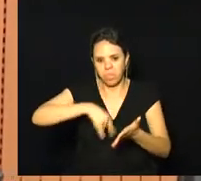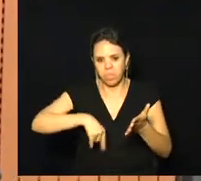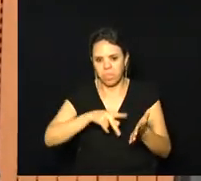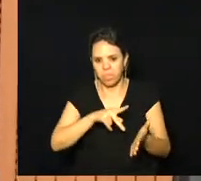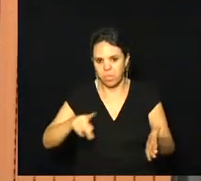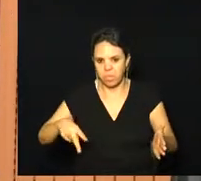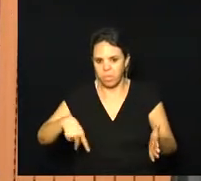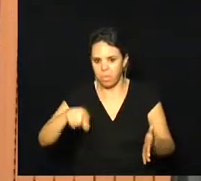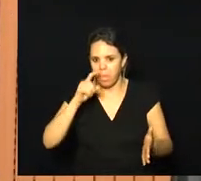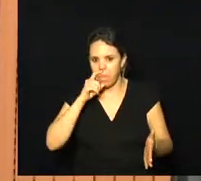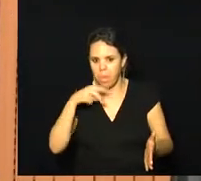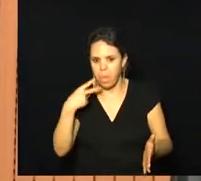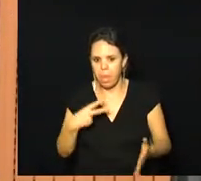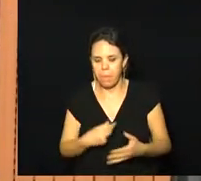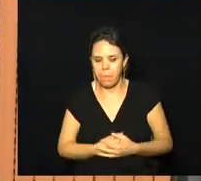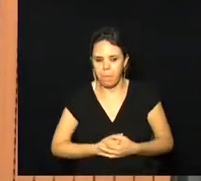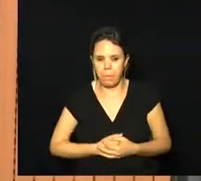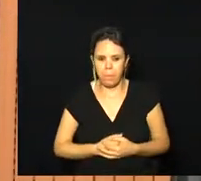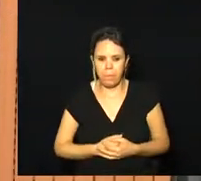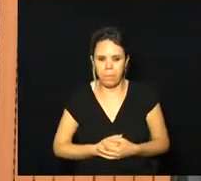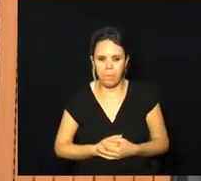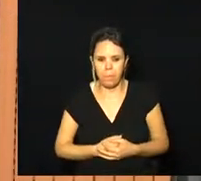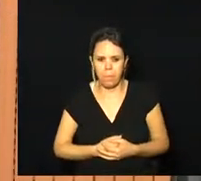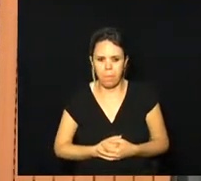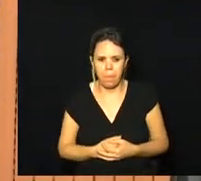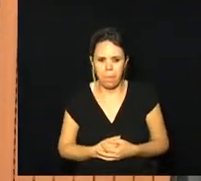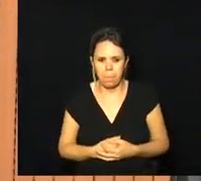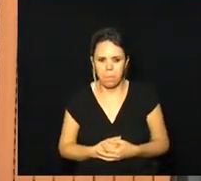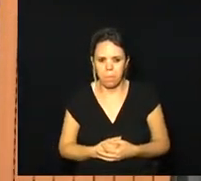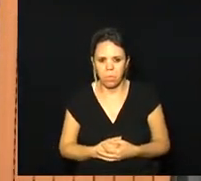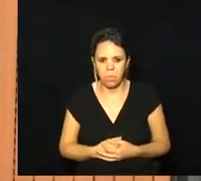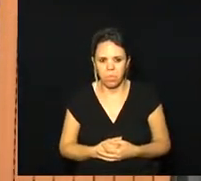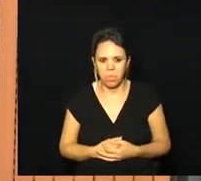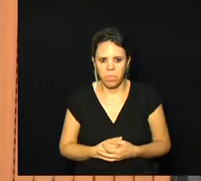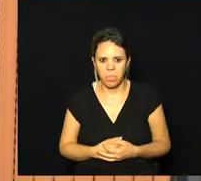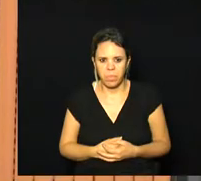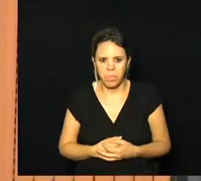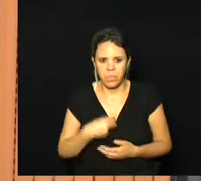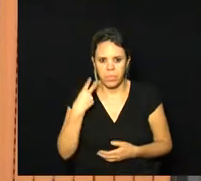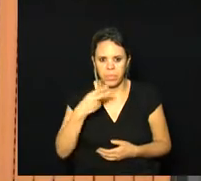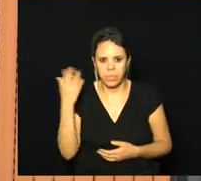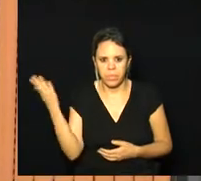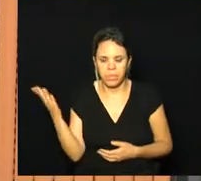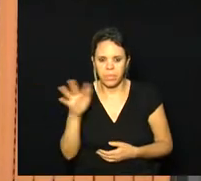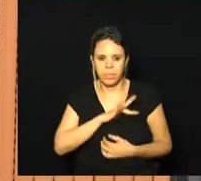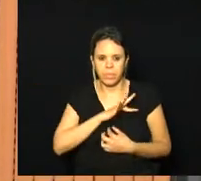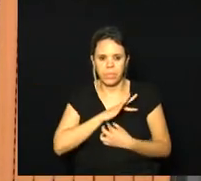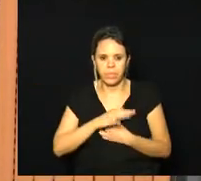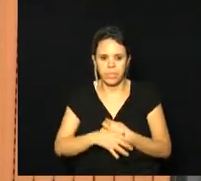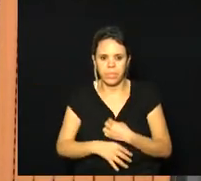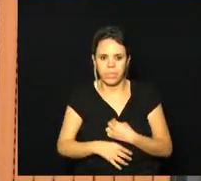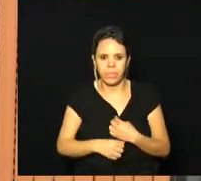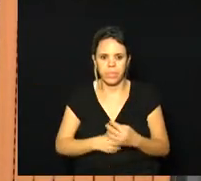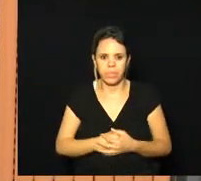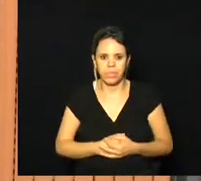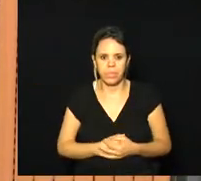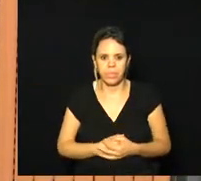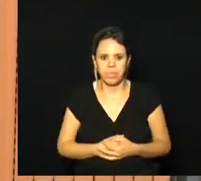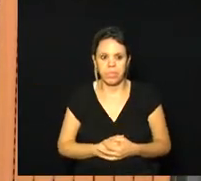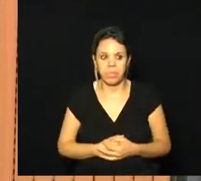da Câmara Municipal de Campinas, vereador Zé Carlos, e o vereador Fernando Mendes.